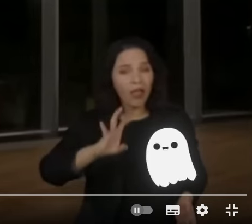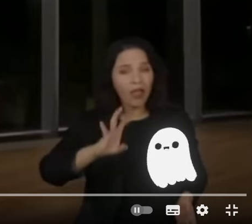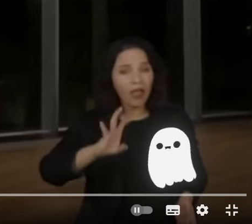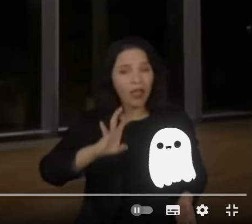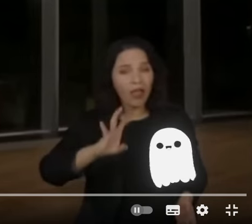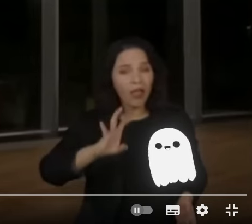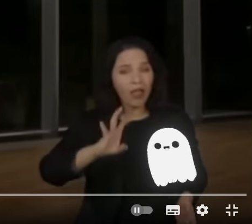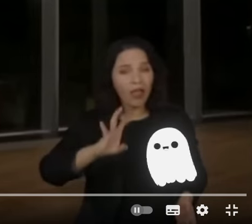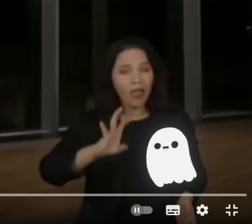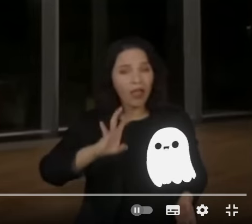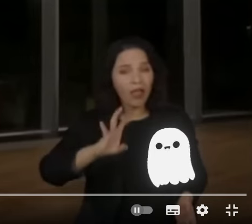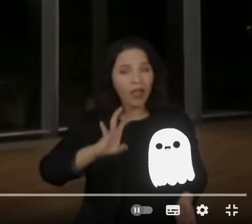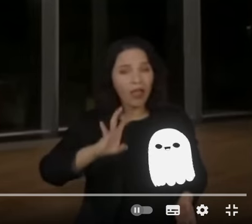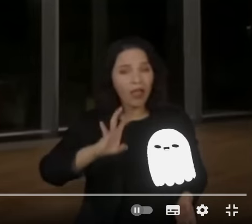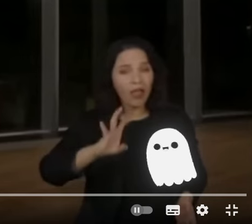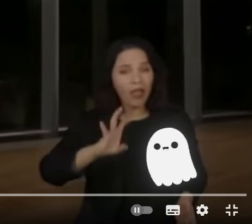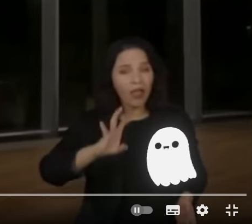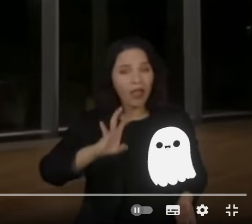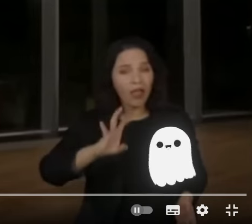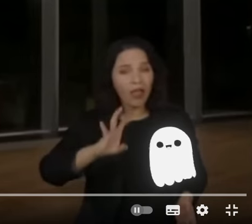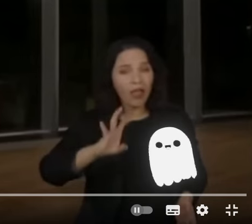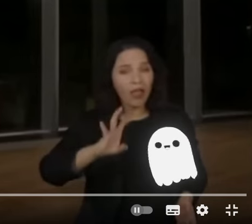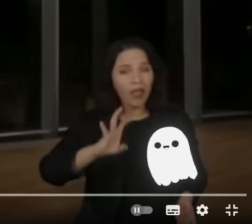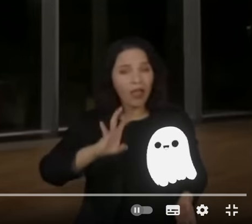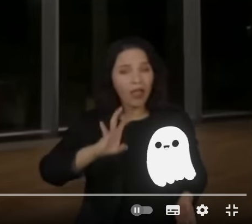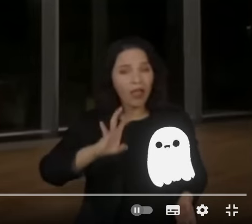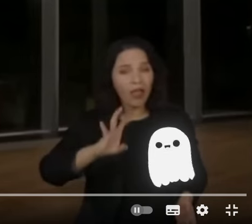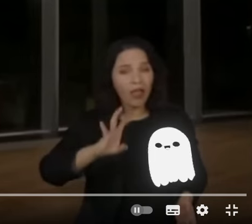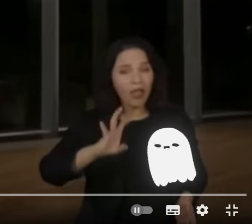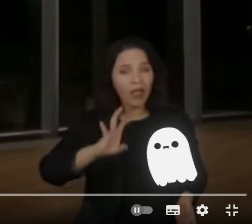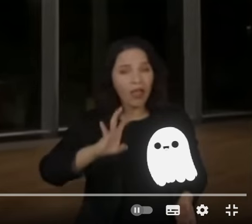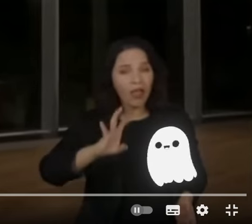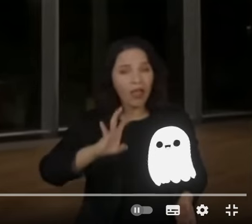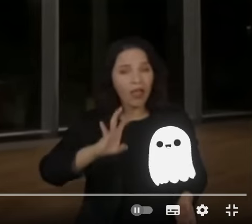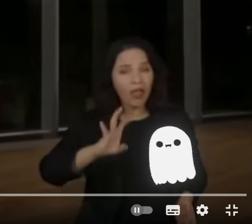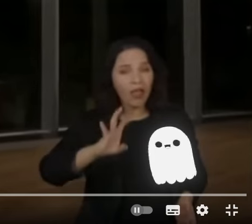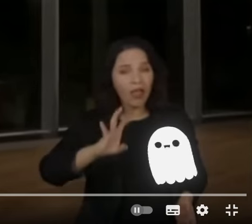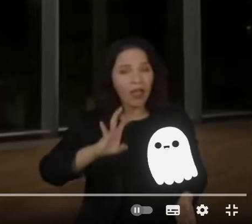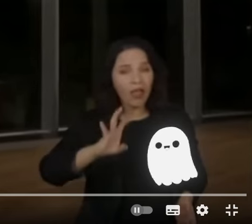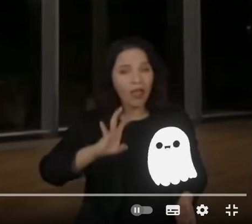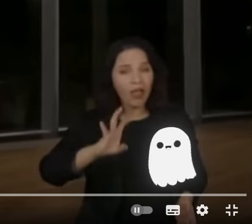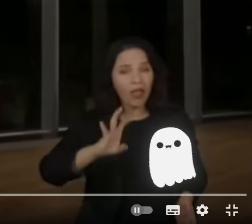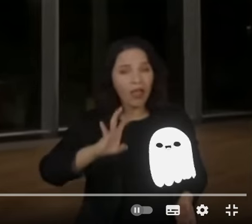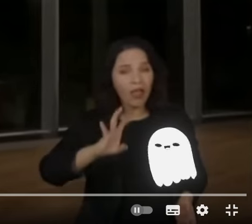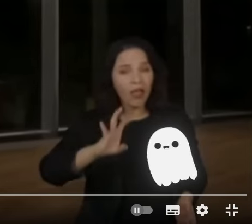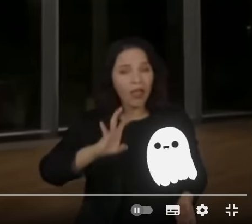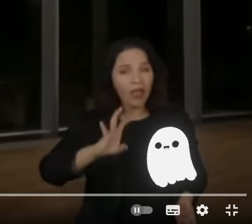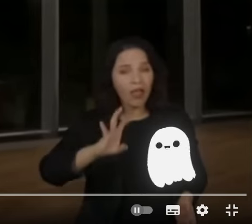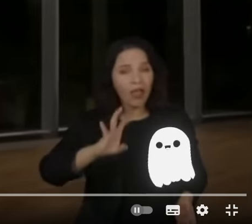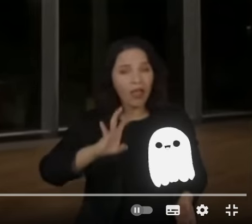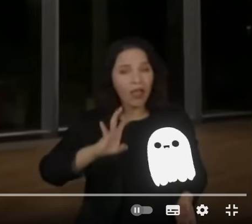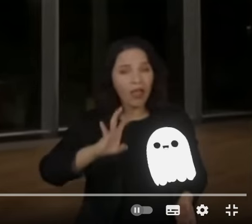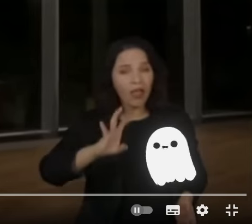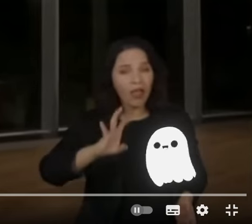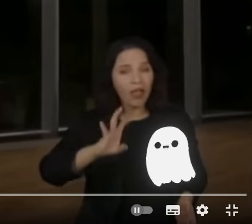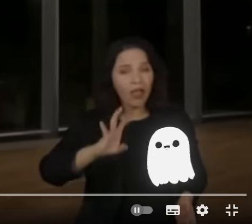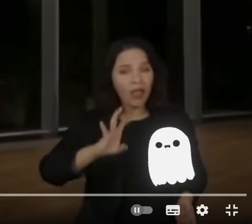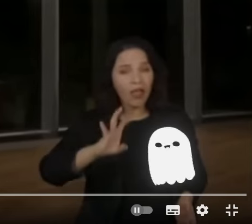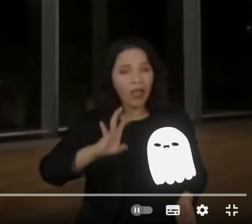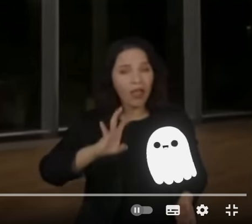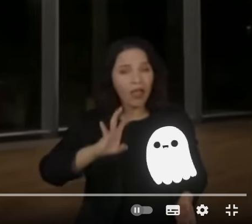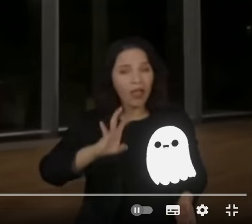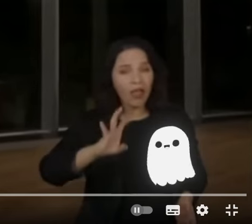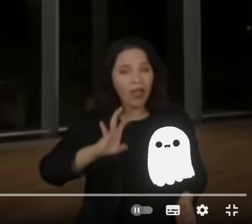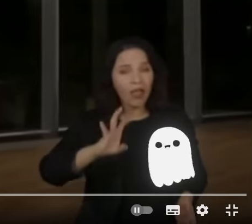de fevereiro, 10 do 2. E pra quem é doido... Eu vou jogar na Lely. E pra quem é doido aí de...